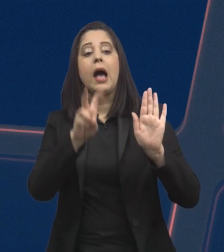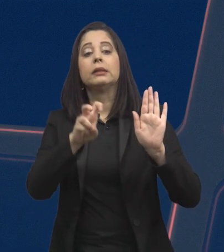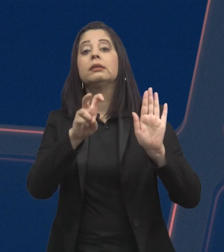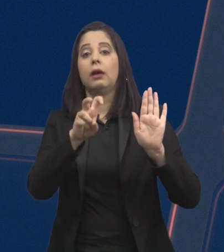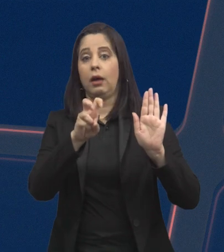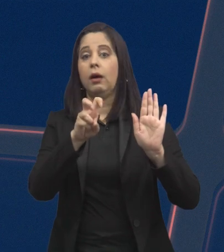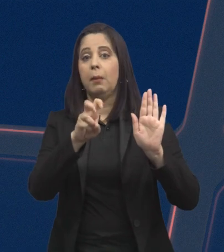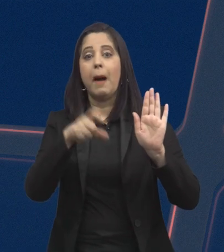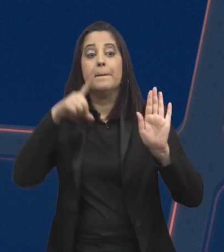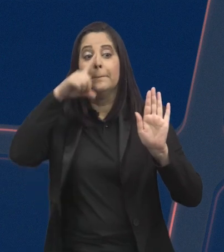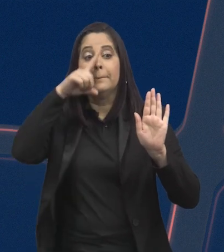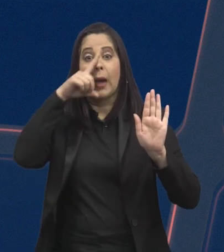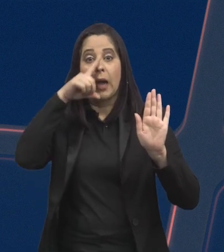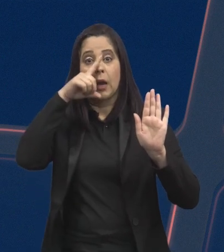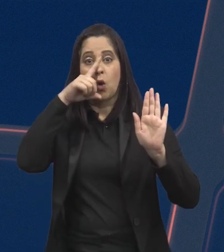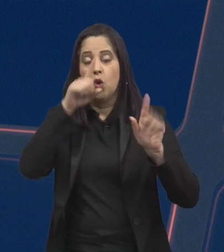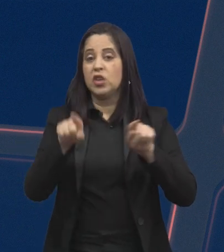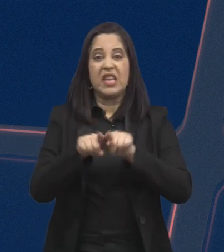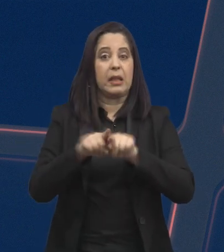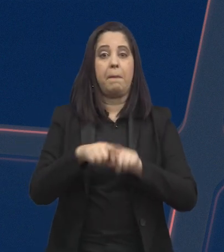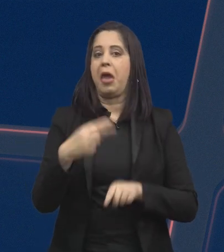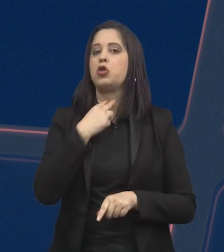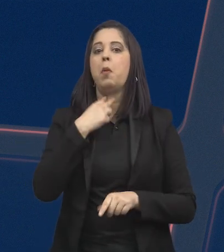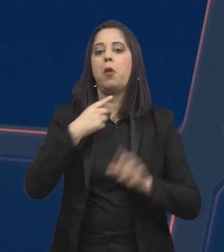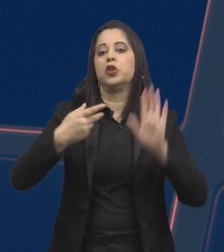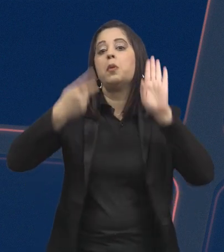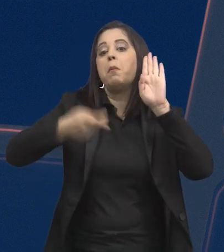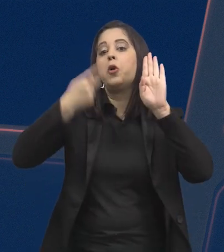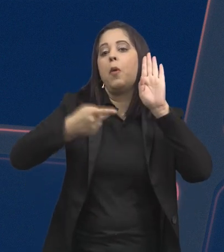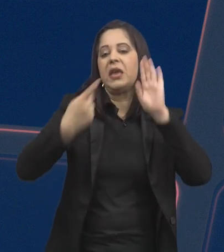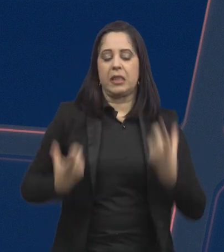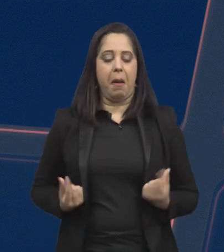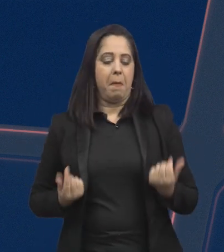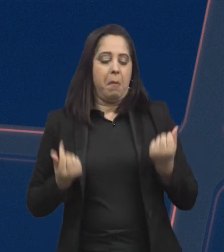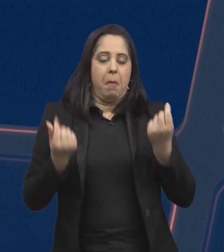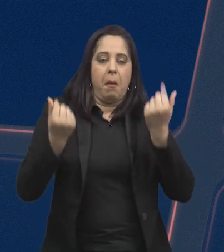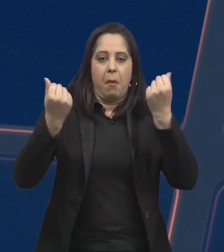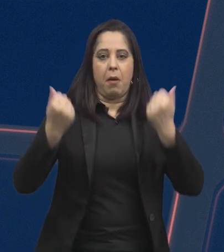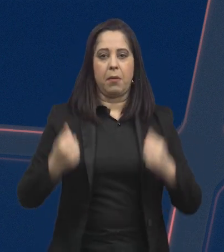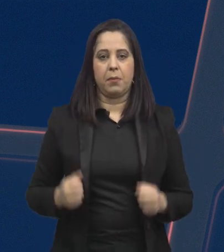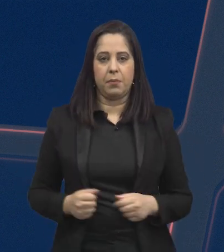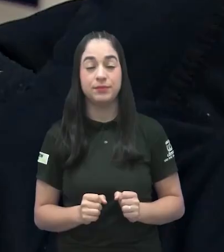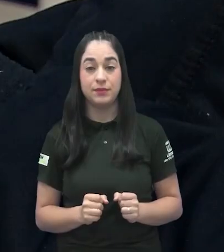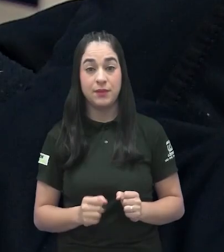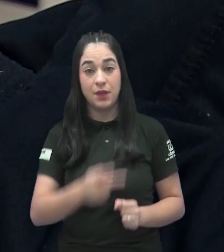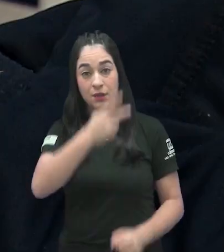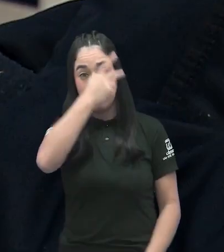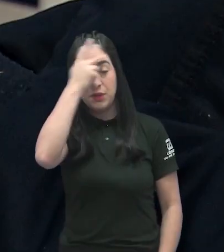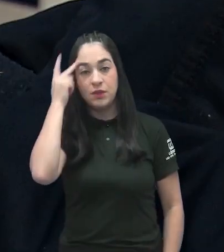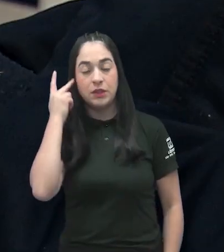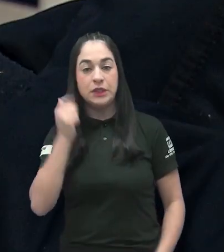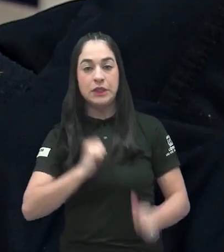alertas explícitos sobre os riscos e estão proibidos de prometer enriquecimento rápido. Mãos